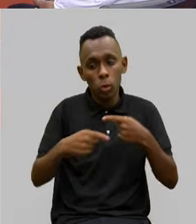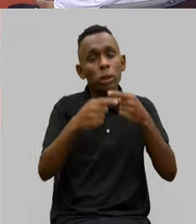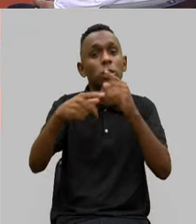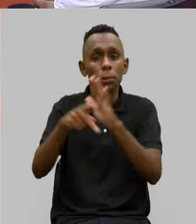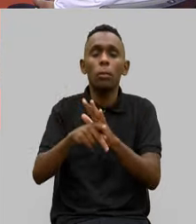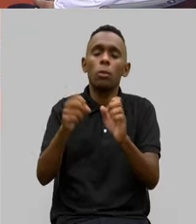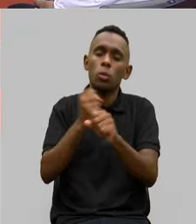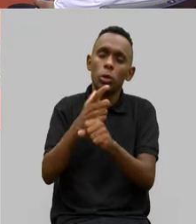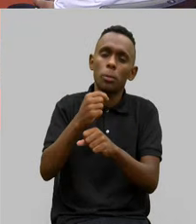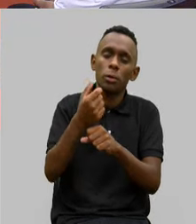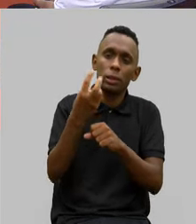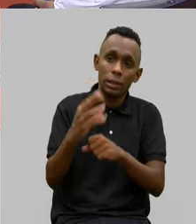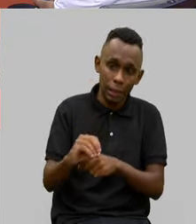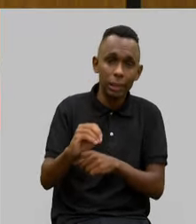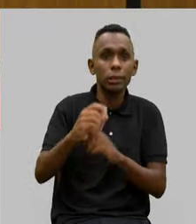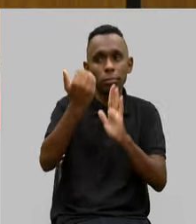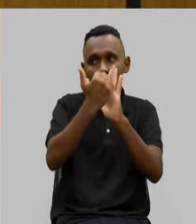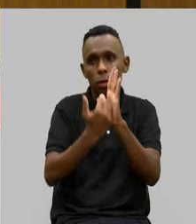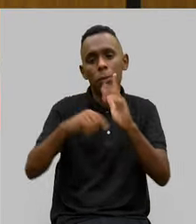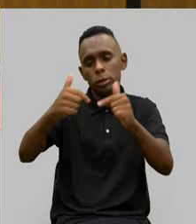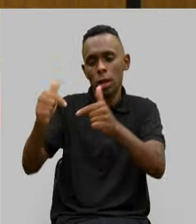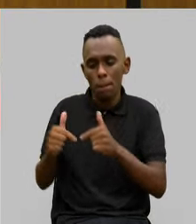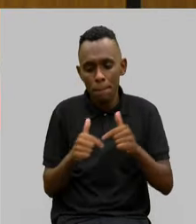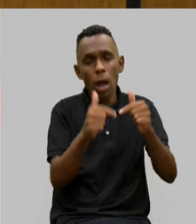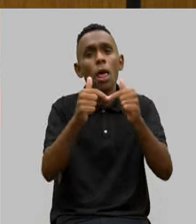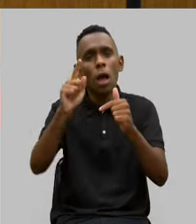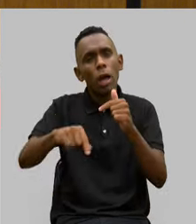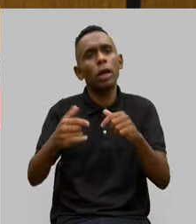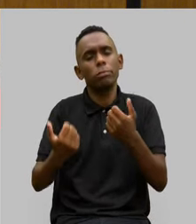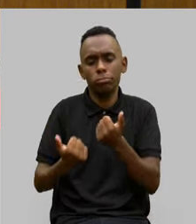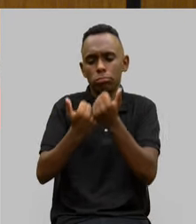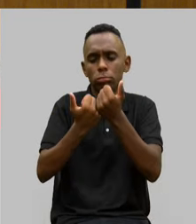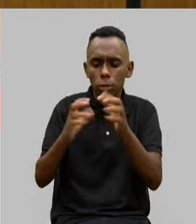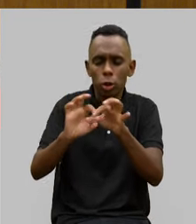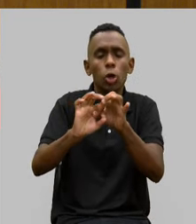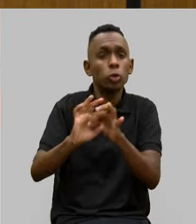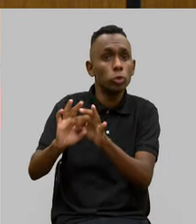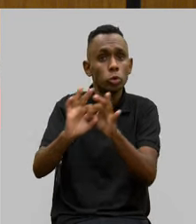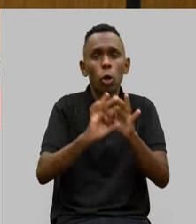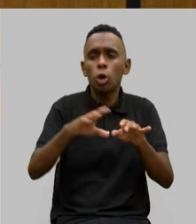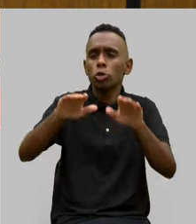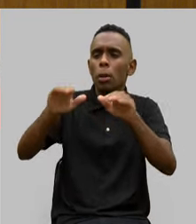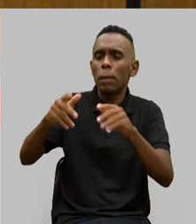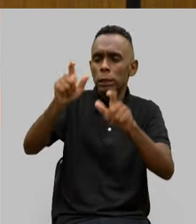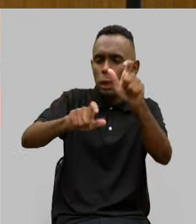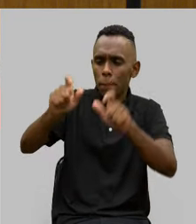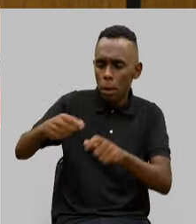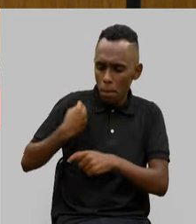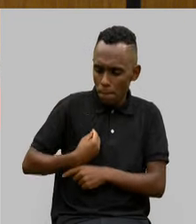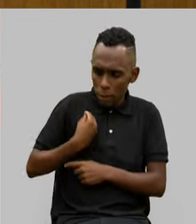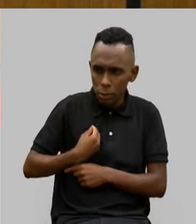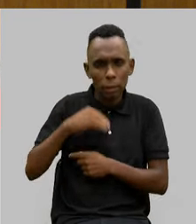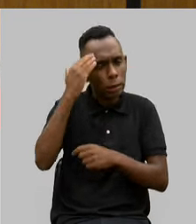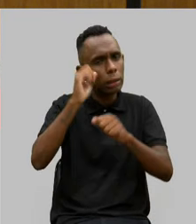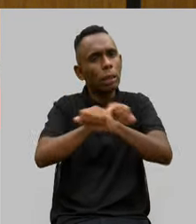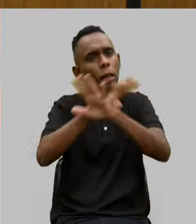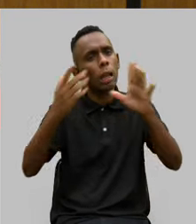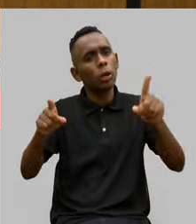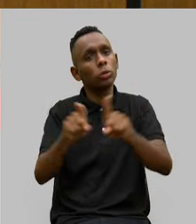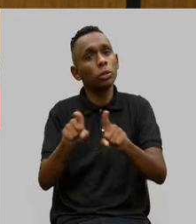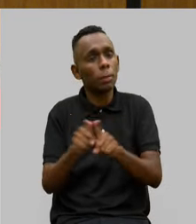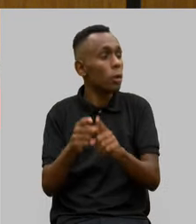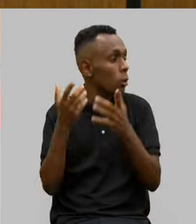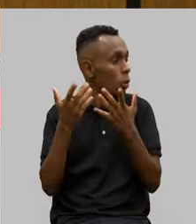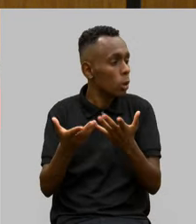2030 para que a gente possa trabalhar com isso de maneira cooperativa chamando todas as pessoas para que elas possam entender isso eu